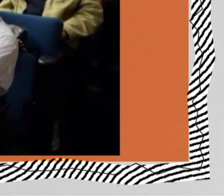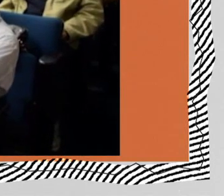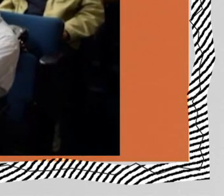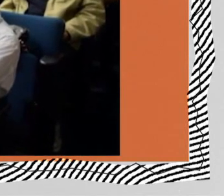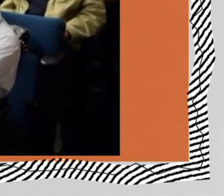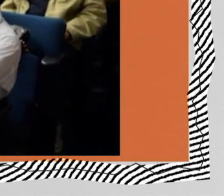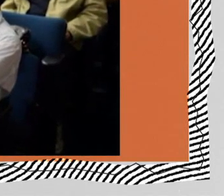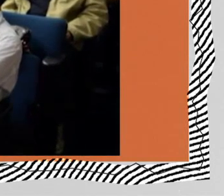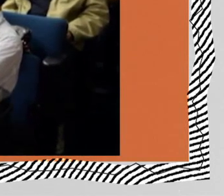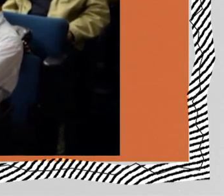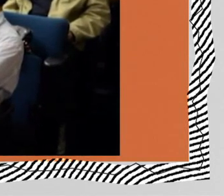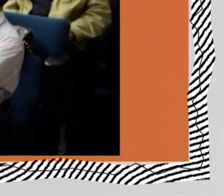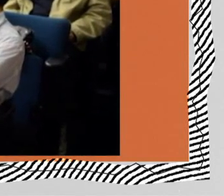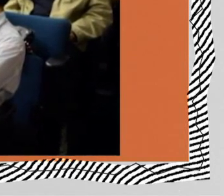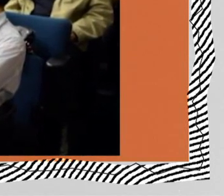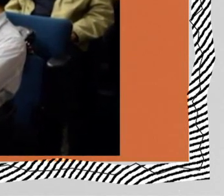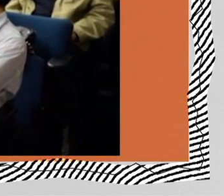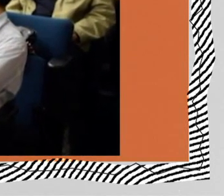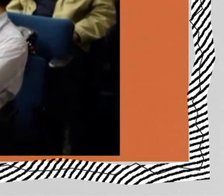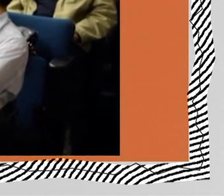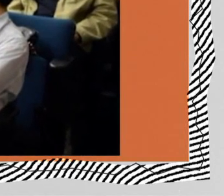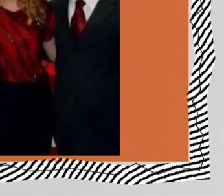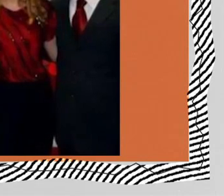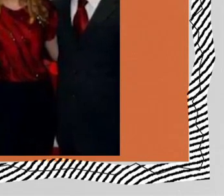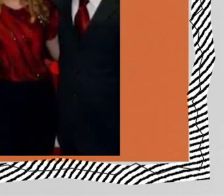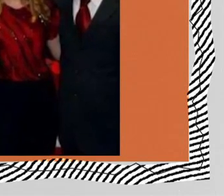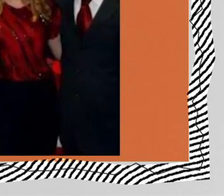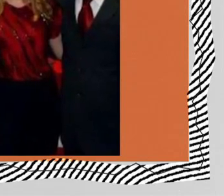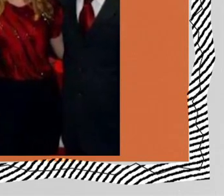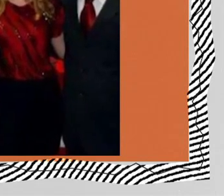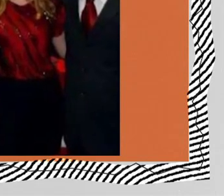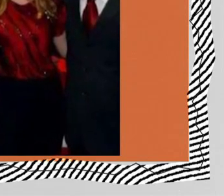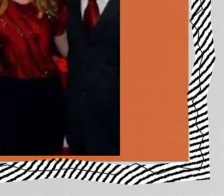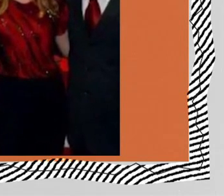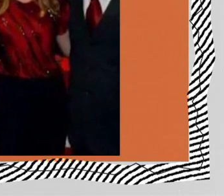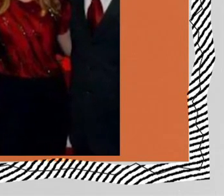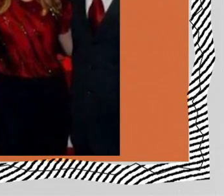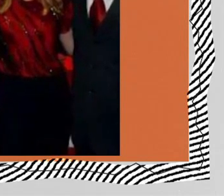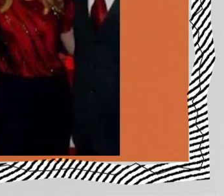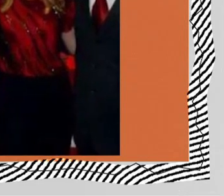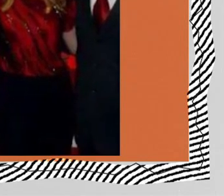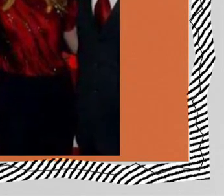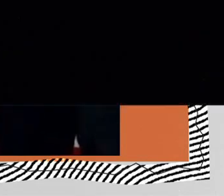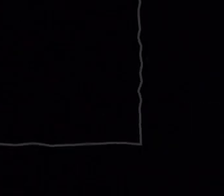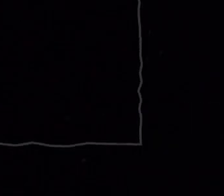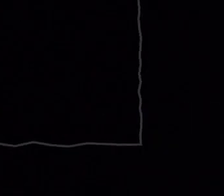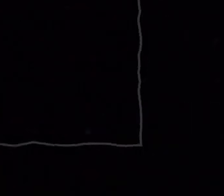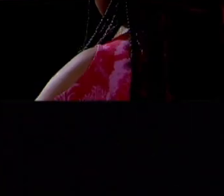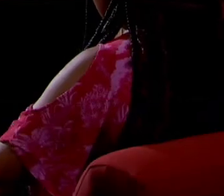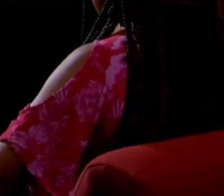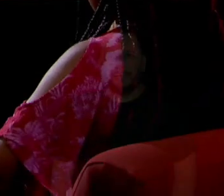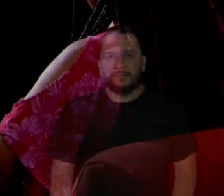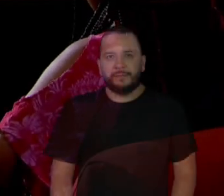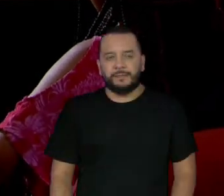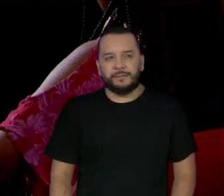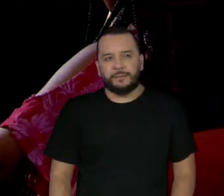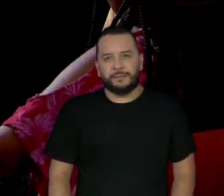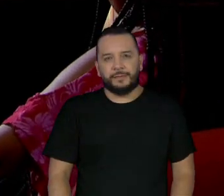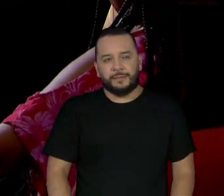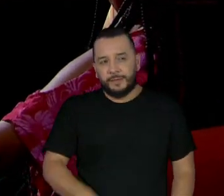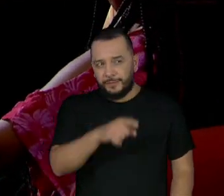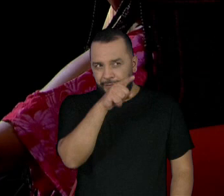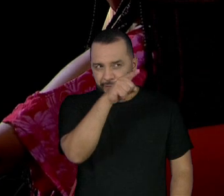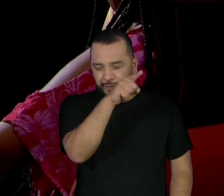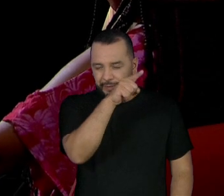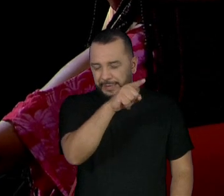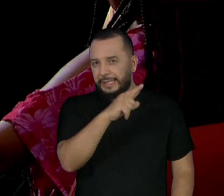Todo camburão tem um pouco de navio negreiro. Africa. Você tem uma